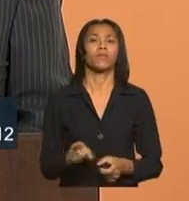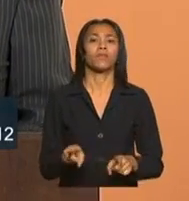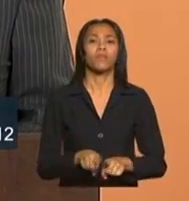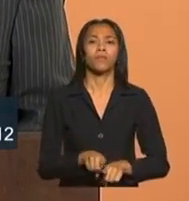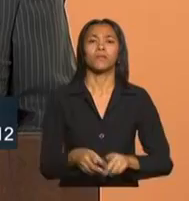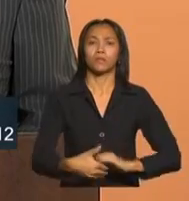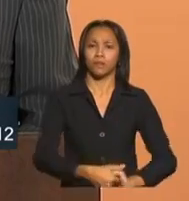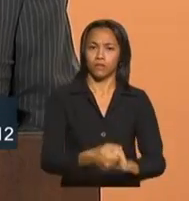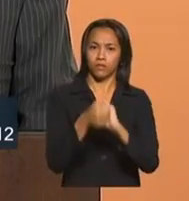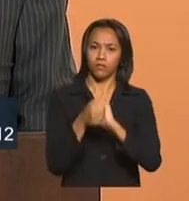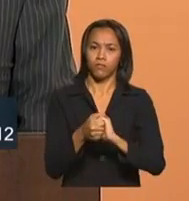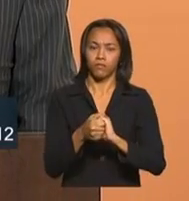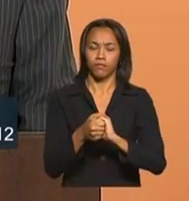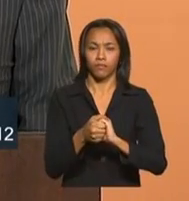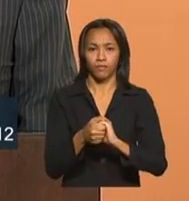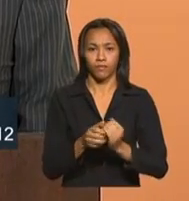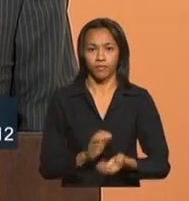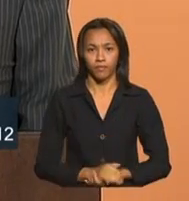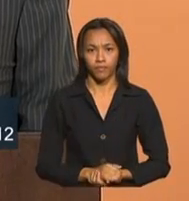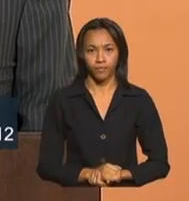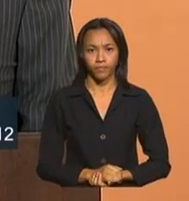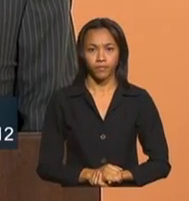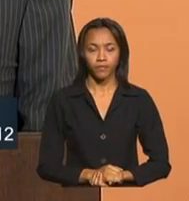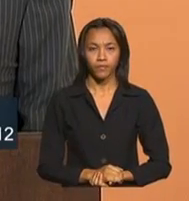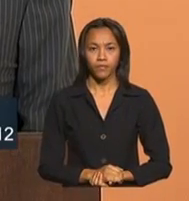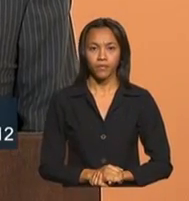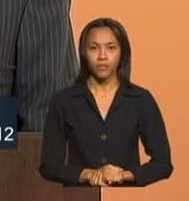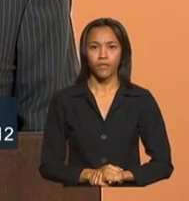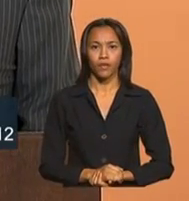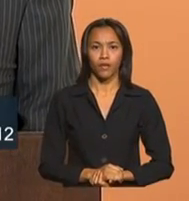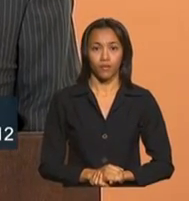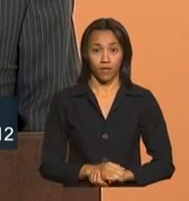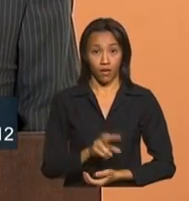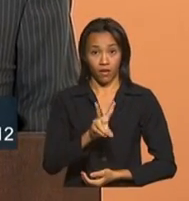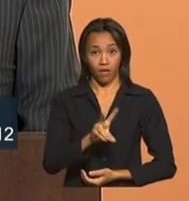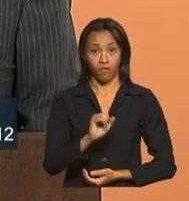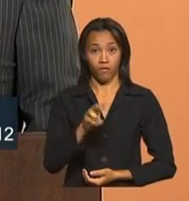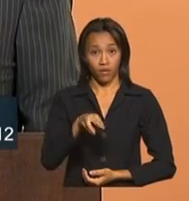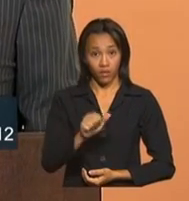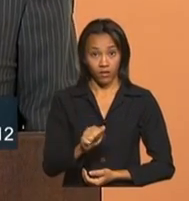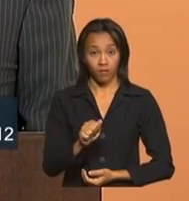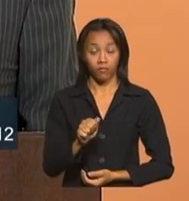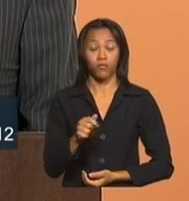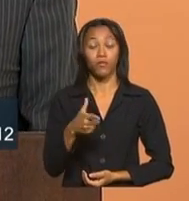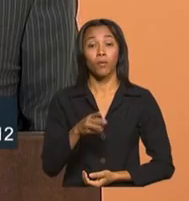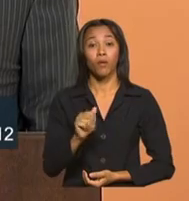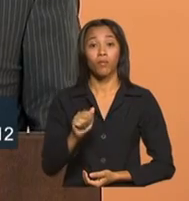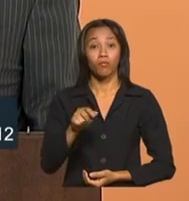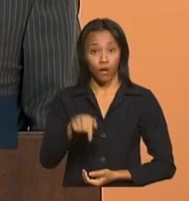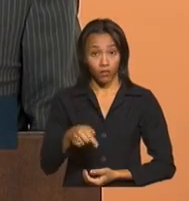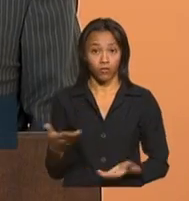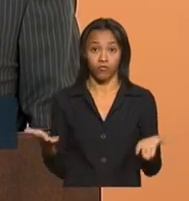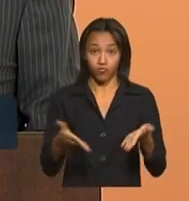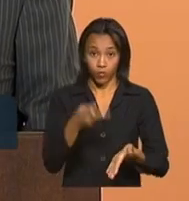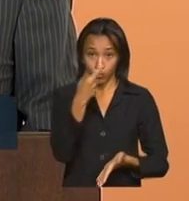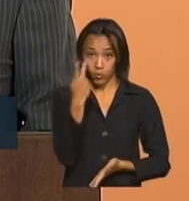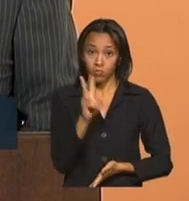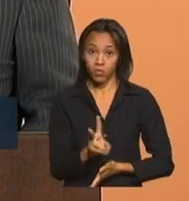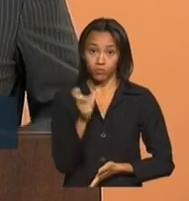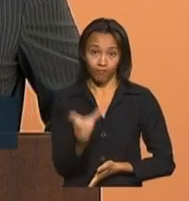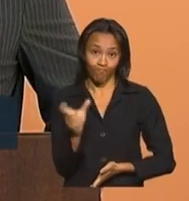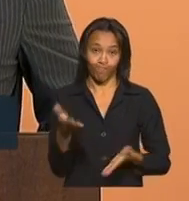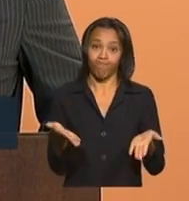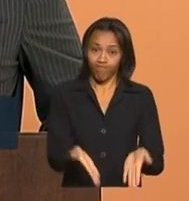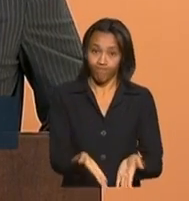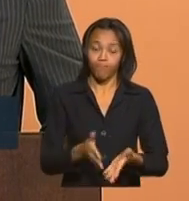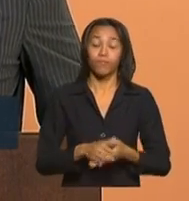saudar também a participação da Virna e do Naubert neste evento